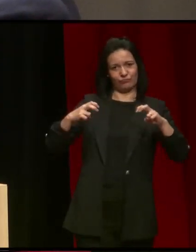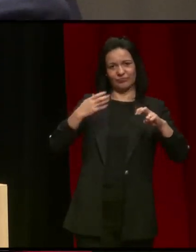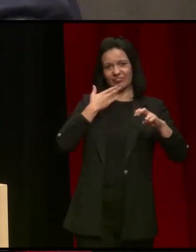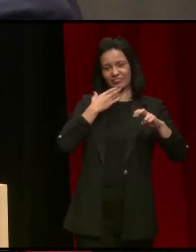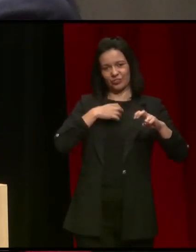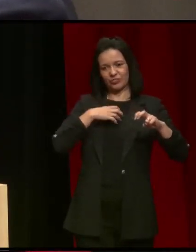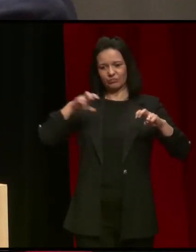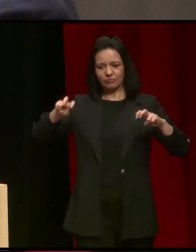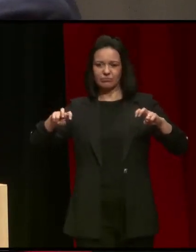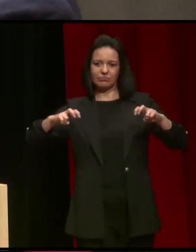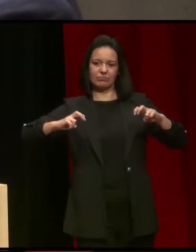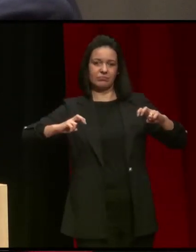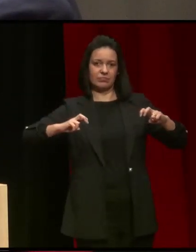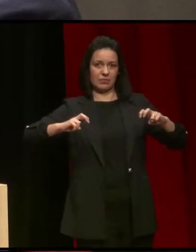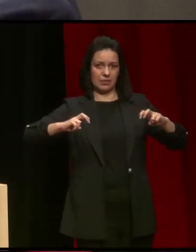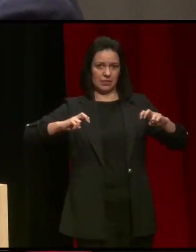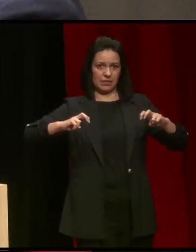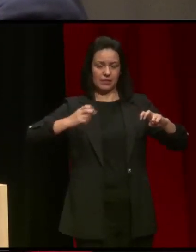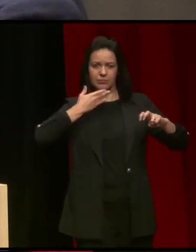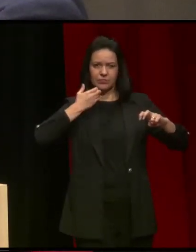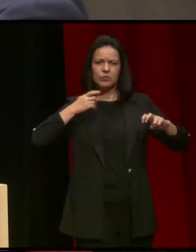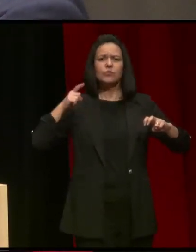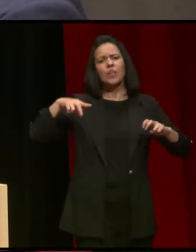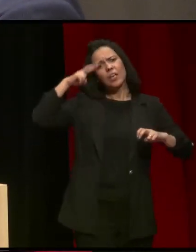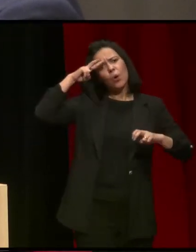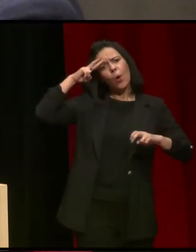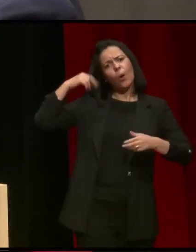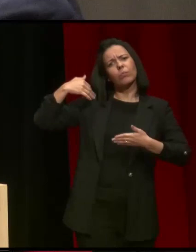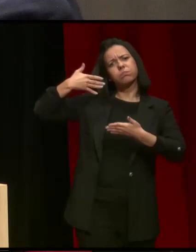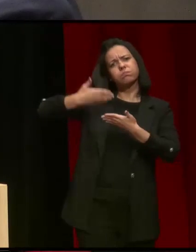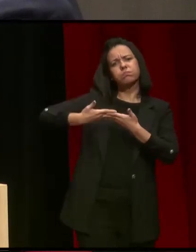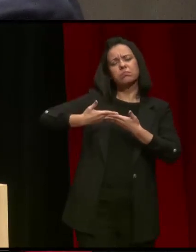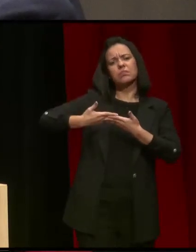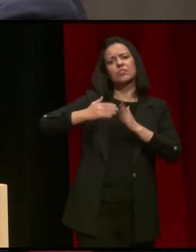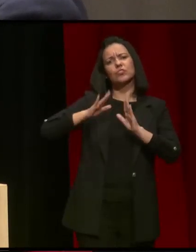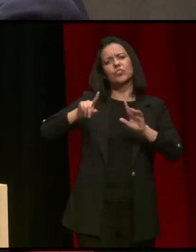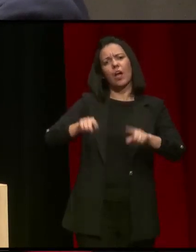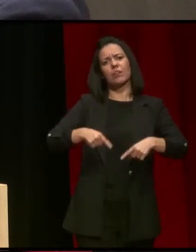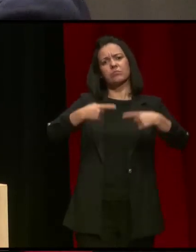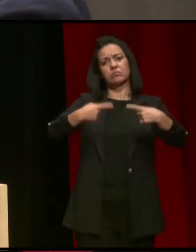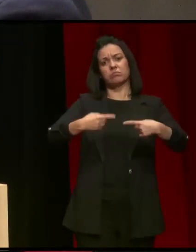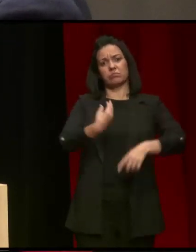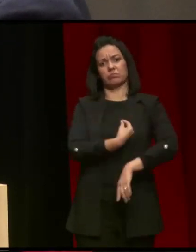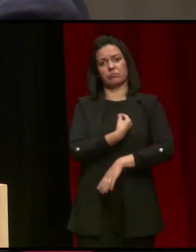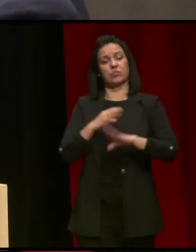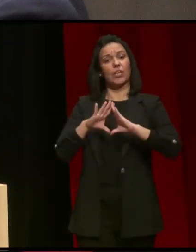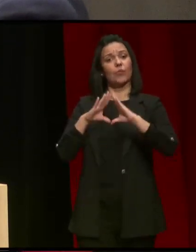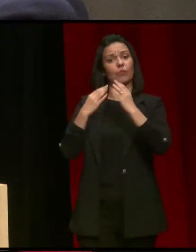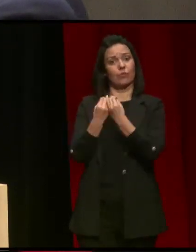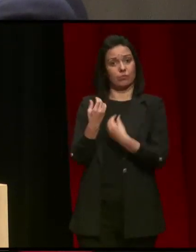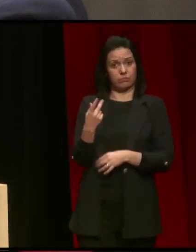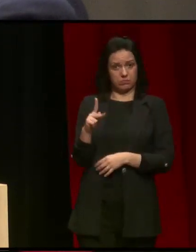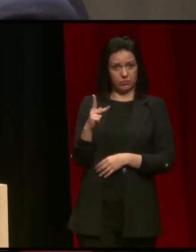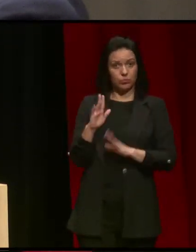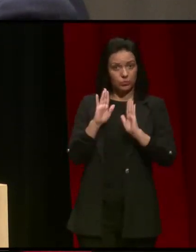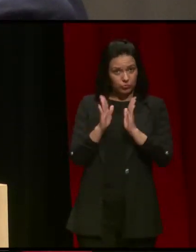está junto. Conta um pouquinho da sua trajetória e os principais desafios aí da sua família, logo depois do diagnóstico